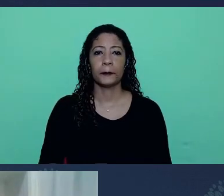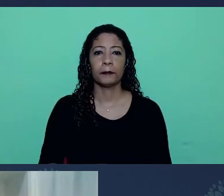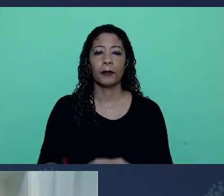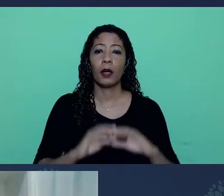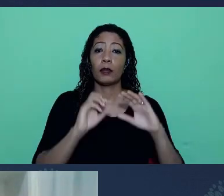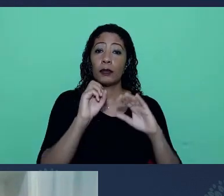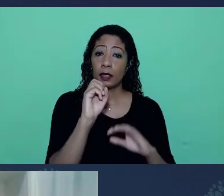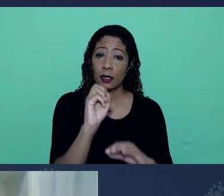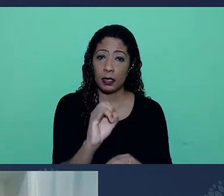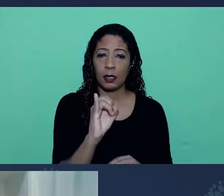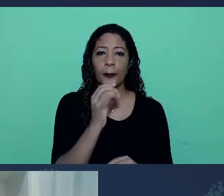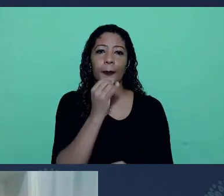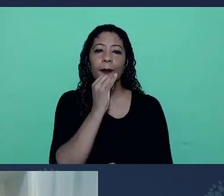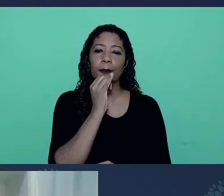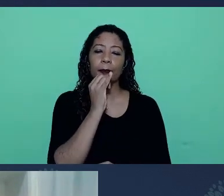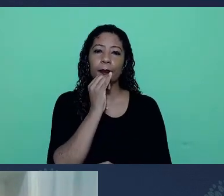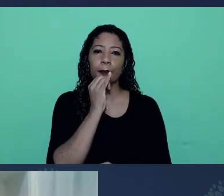faço